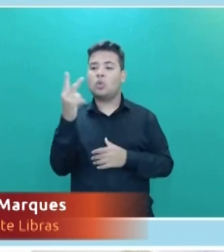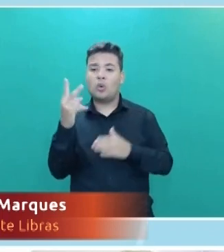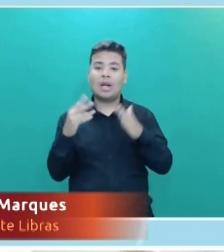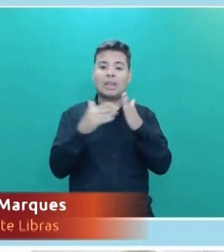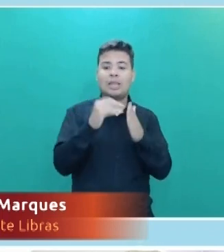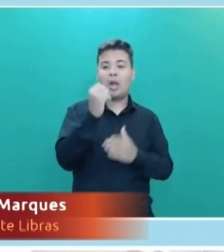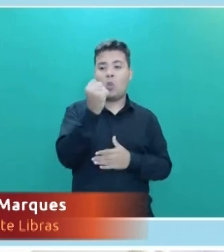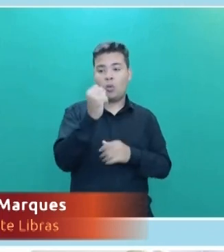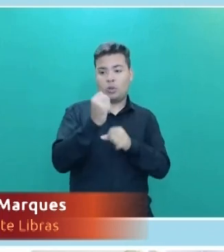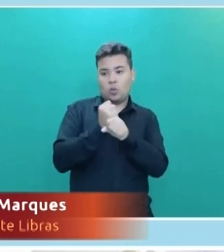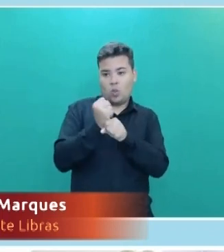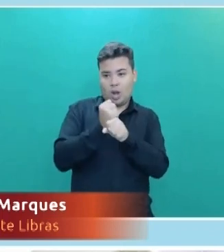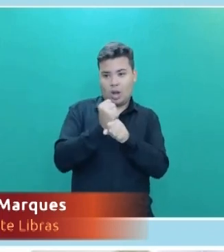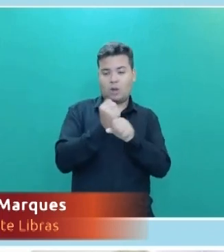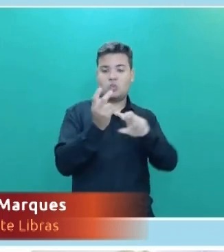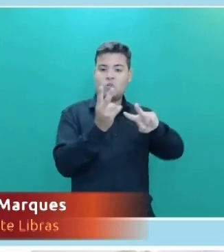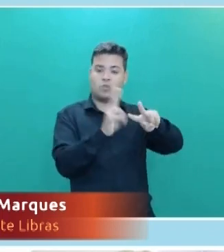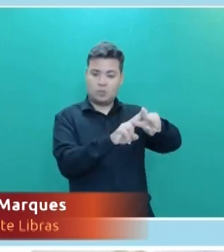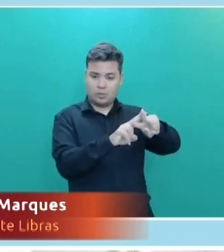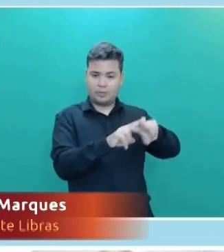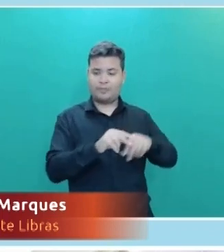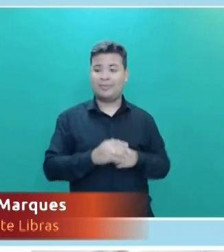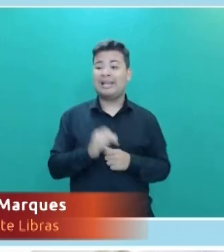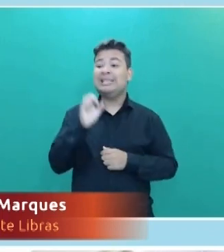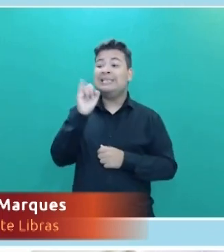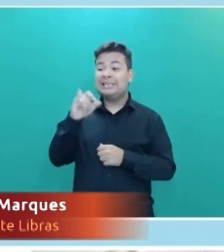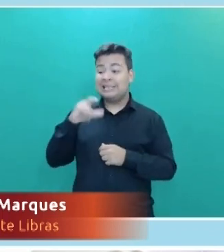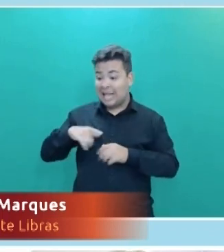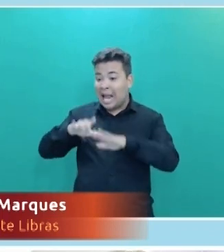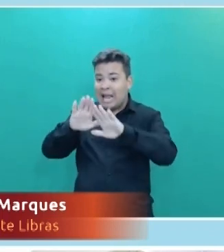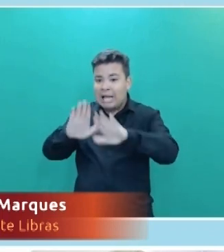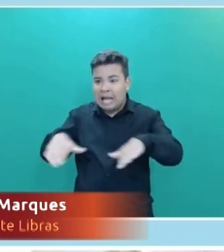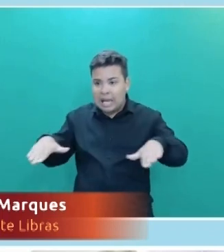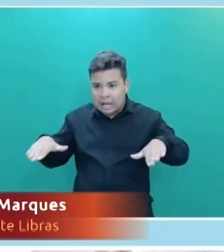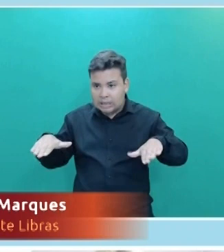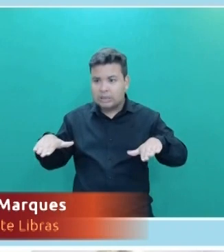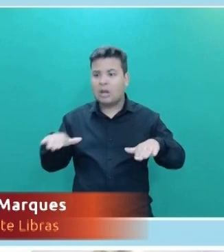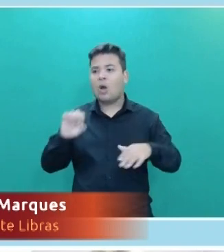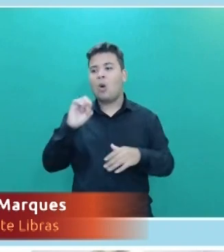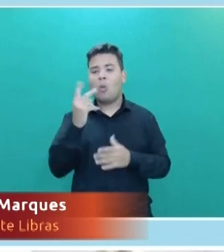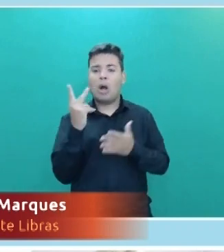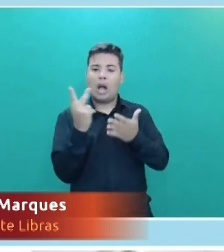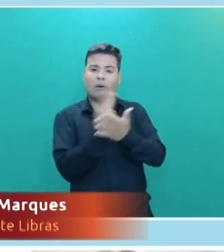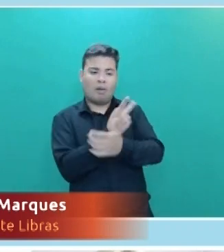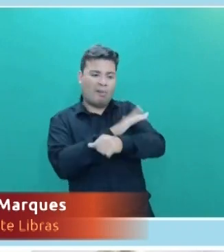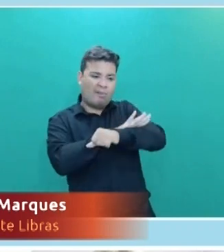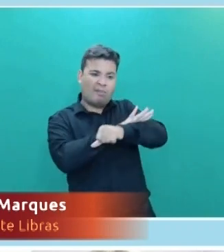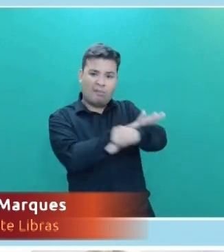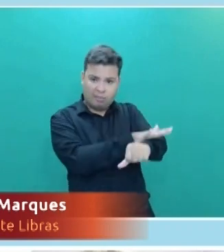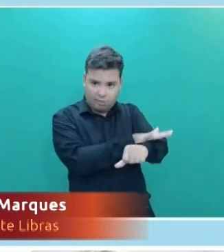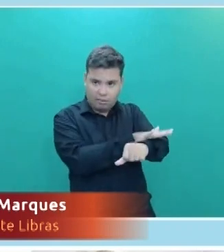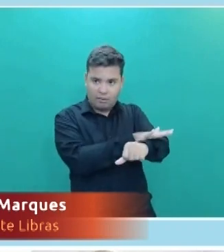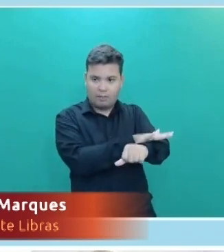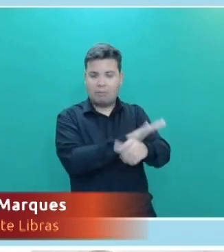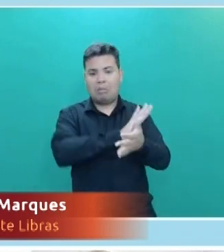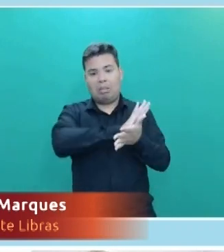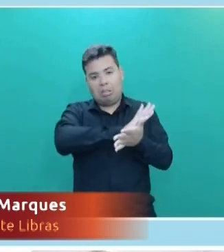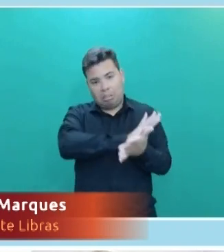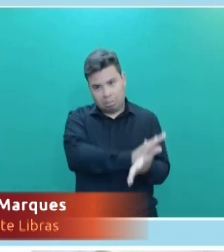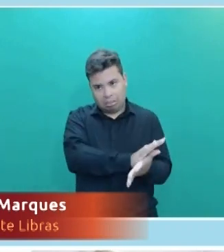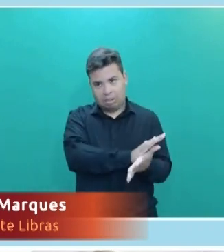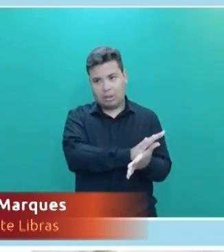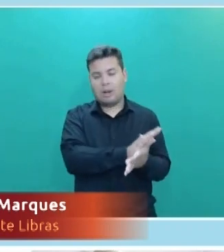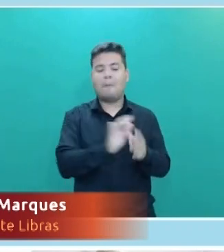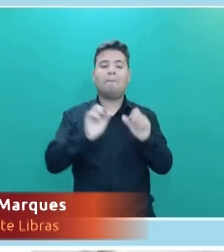envolver menor ou decorrer de discriminação por raça, etnia, condição econômica, essa pena pode